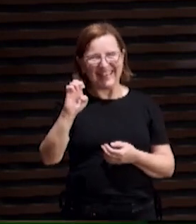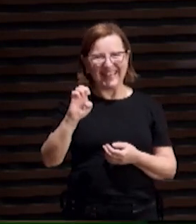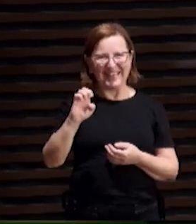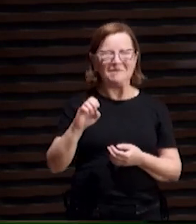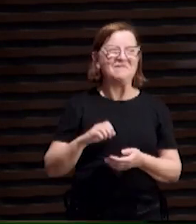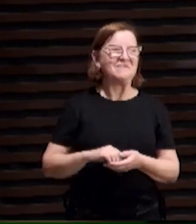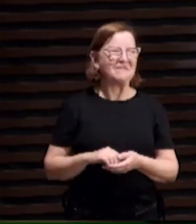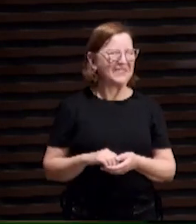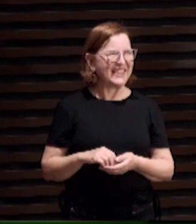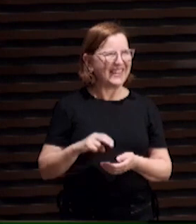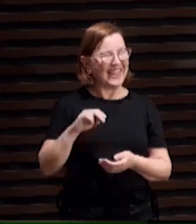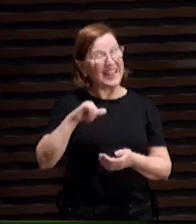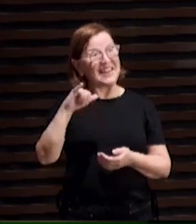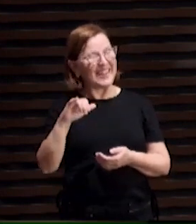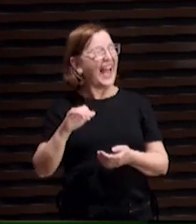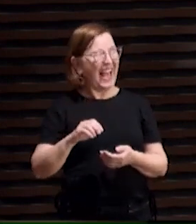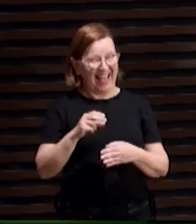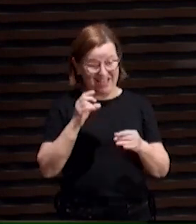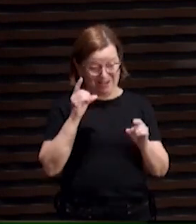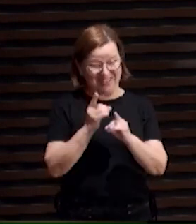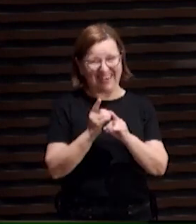N-I-N-I-E. Já achei.